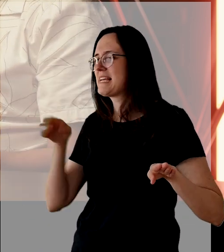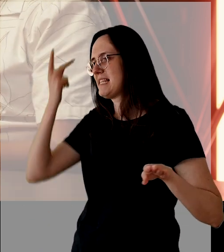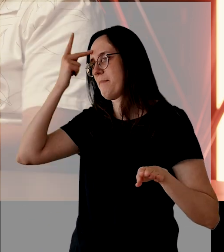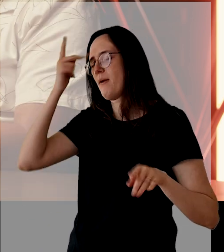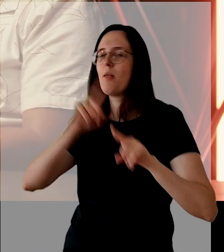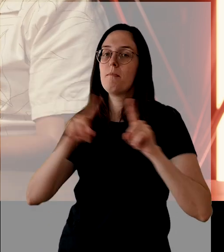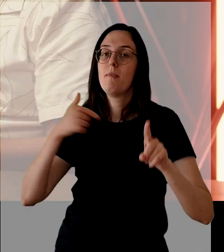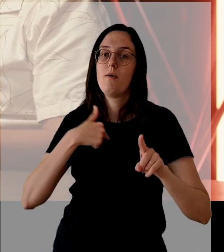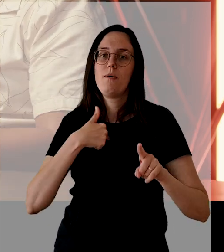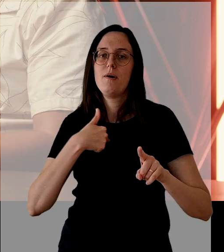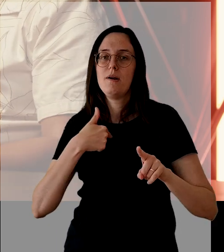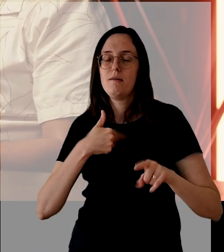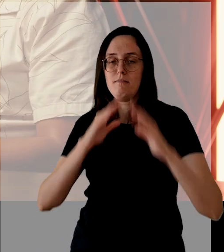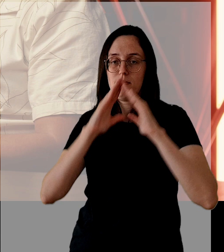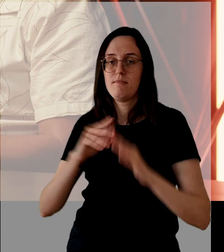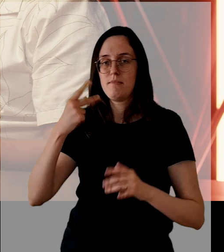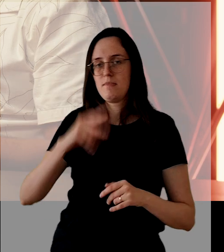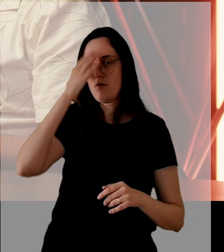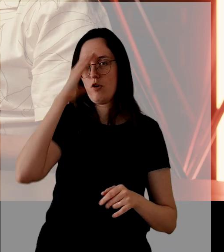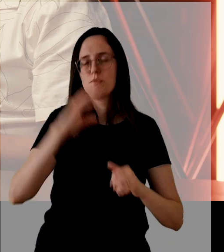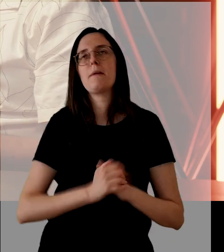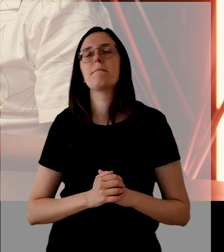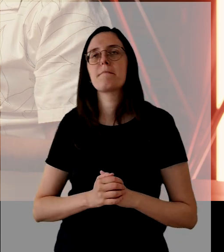Paulo, mas minha residência é em Curitiba.